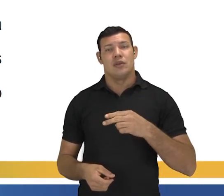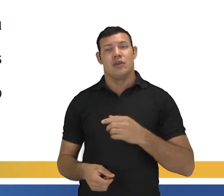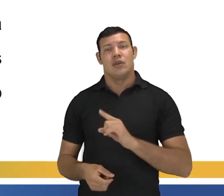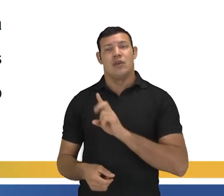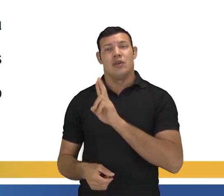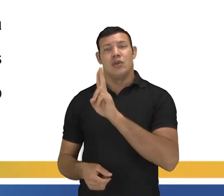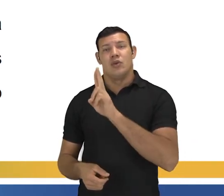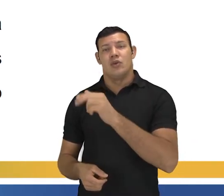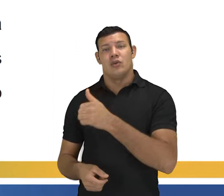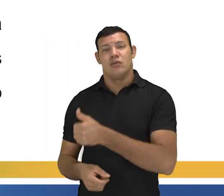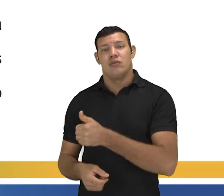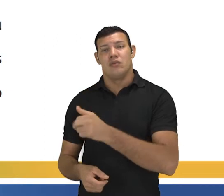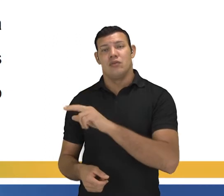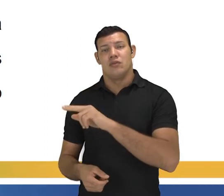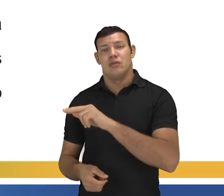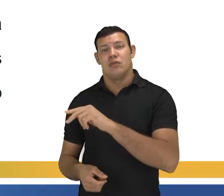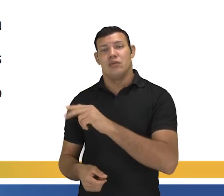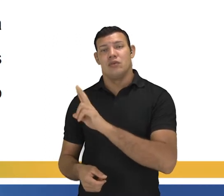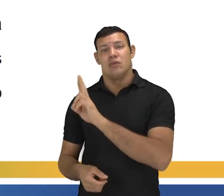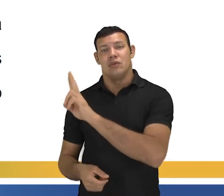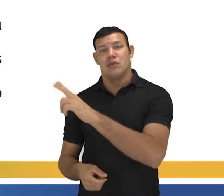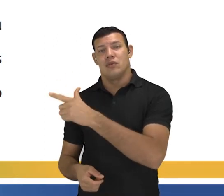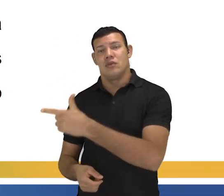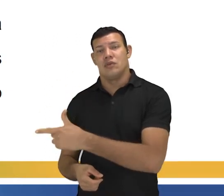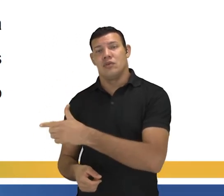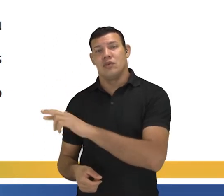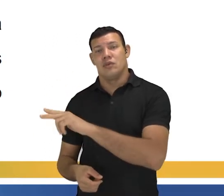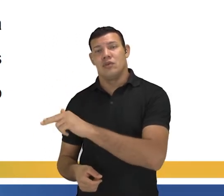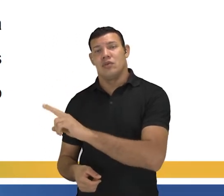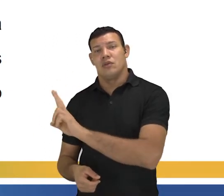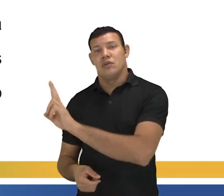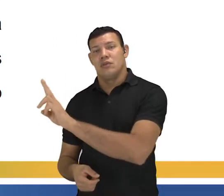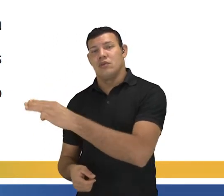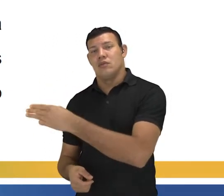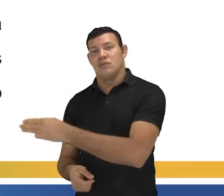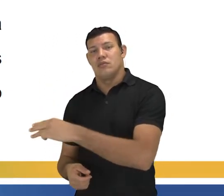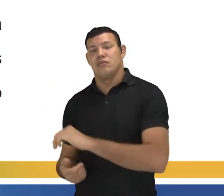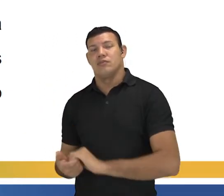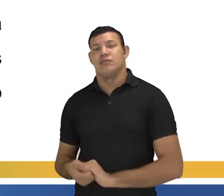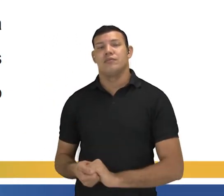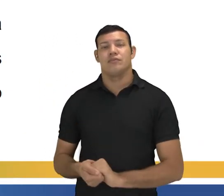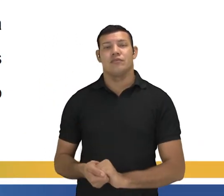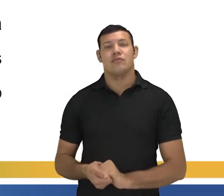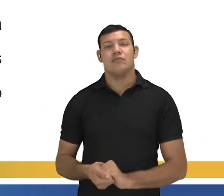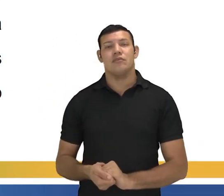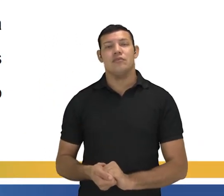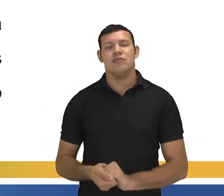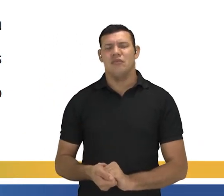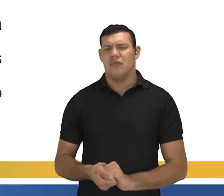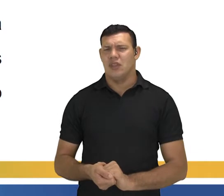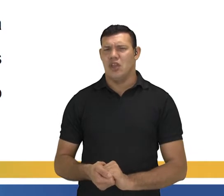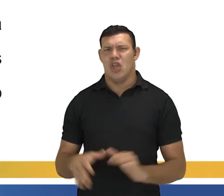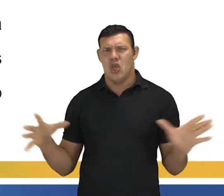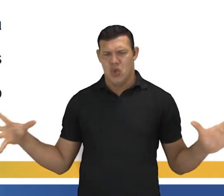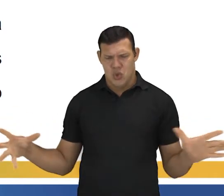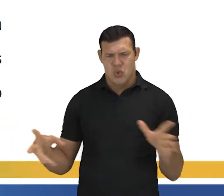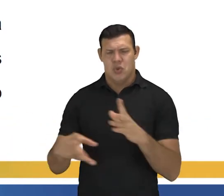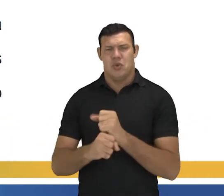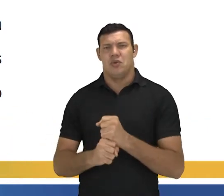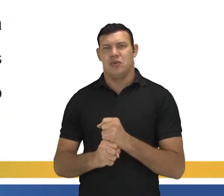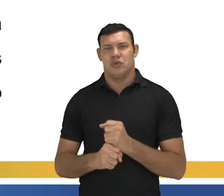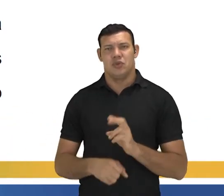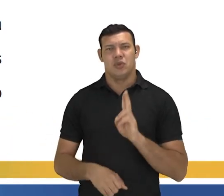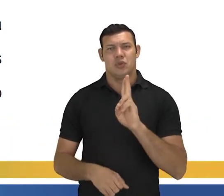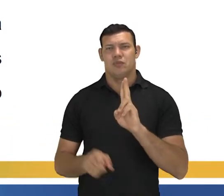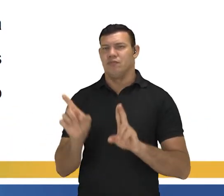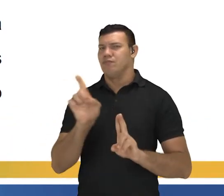total vai ser igual para todos. Tensão 1 é igual a tensão 2 igual a tensão 3. Vocês não vão somar